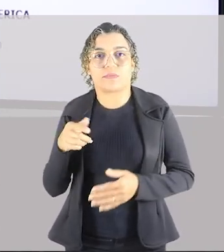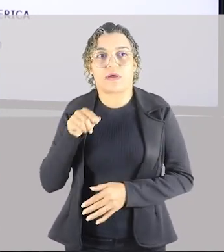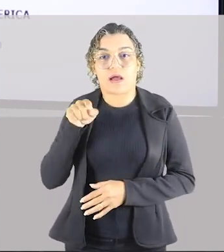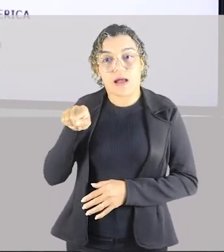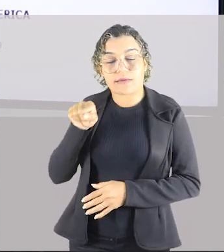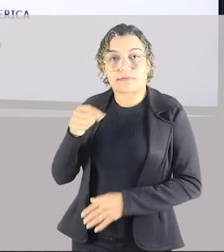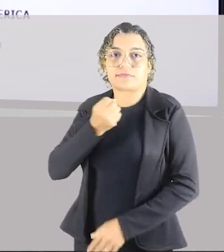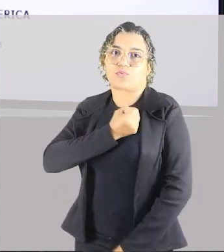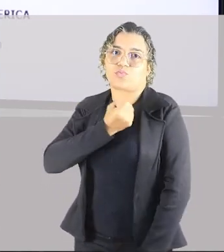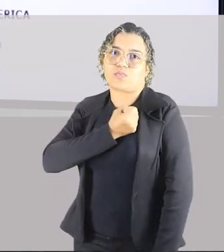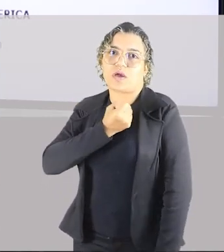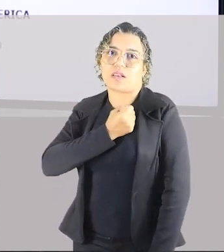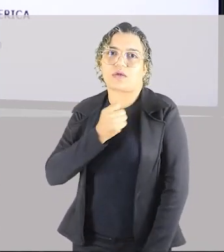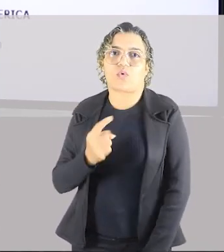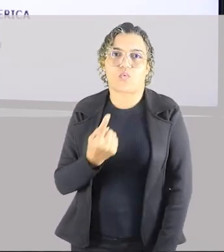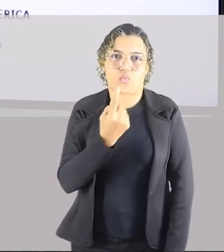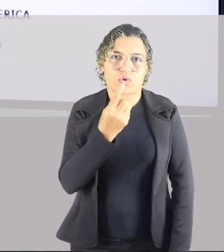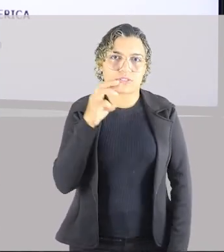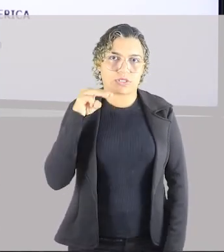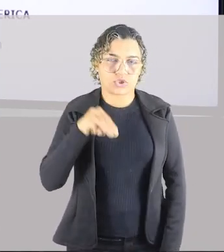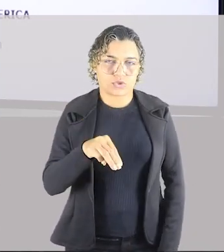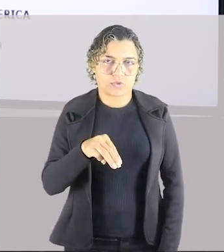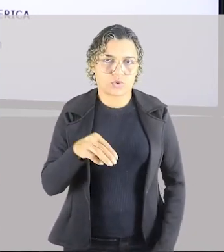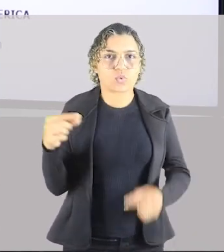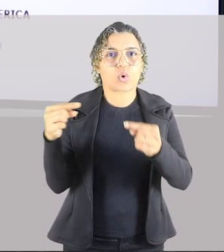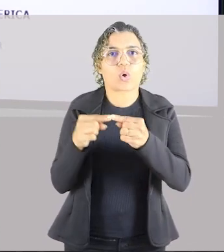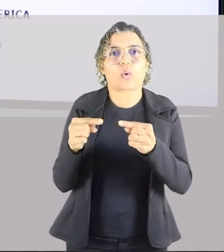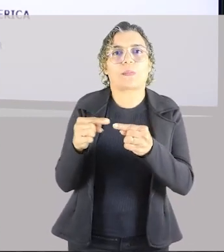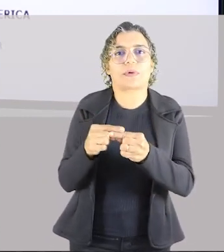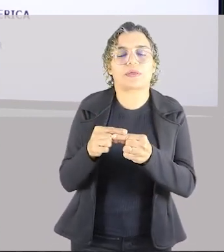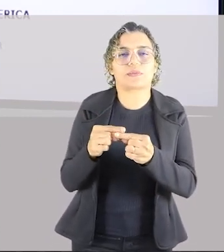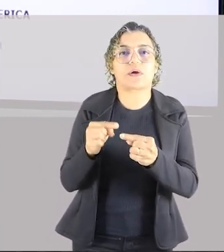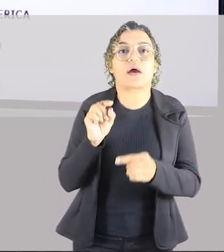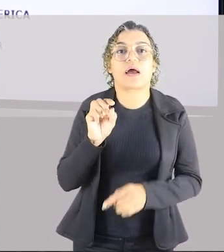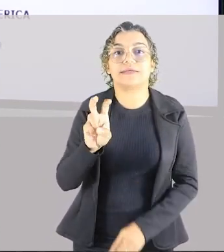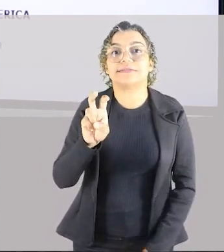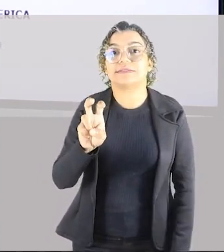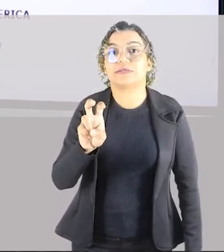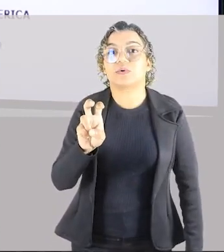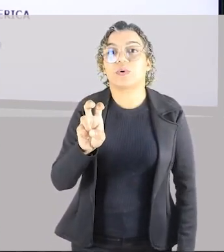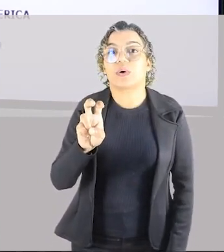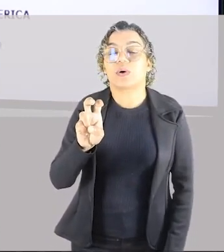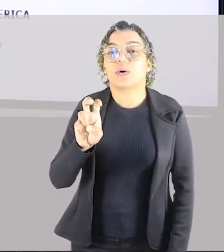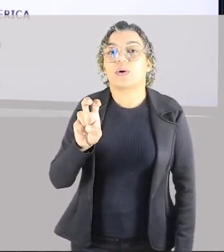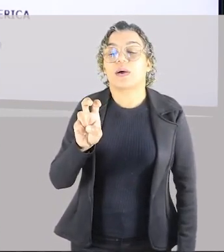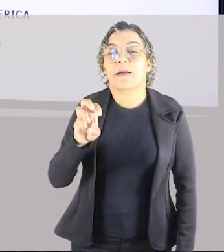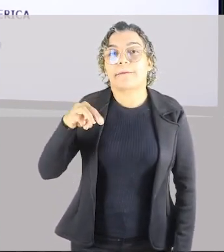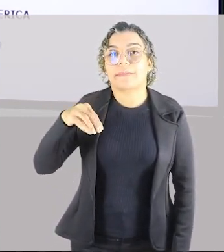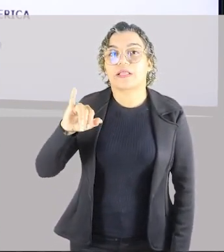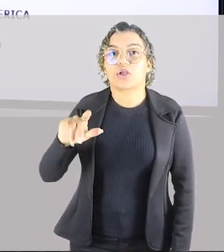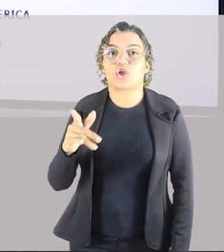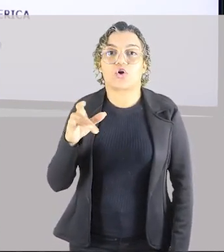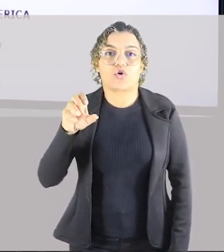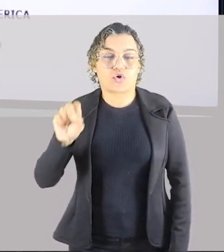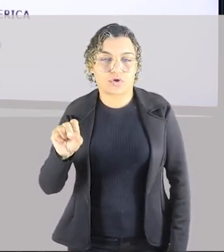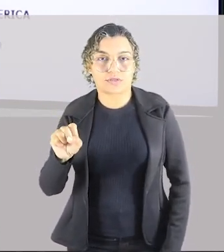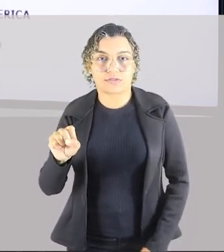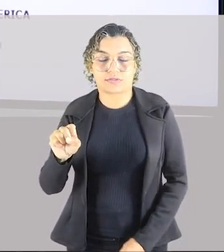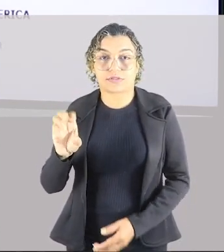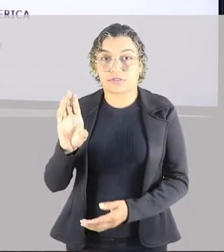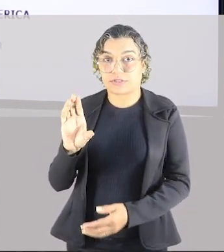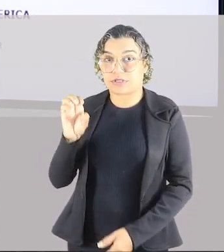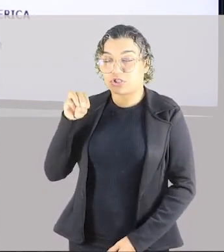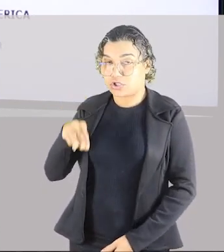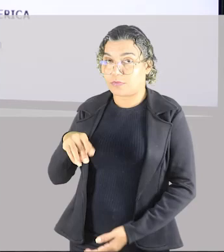numérica, 1 centímetro no mapa equivale a 5 milhões de centímetros na vida real. E aí, o que é que eu vou precisar